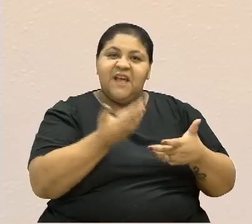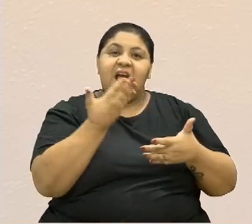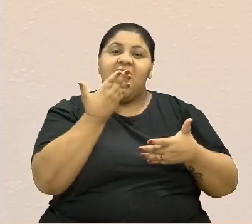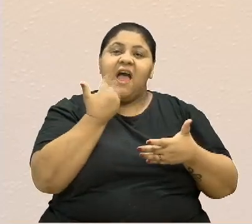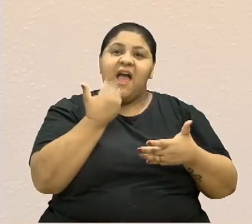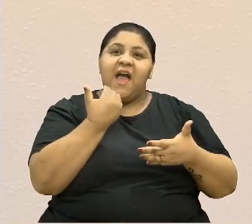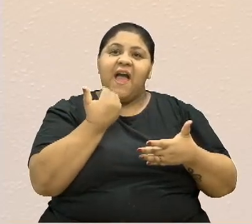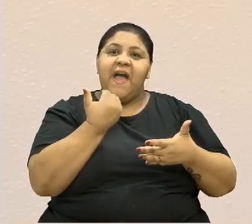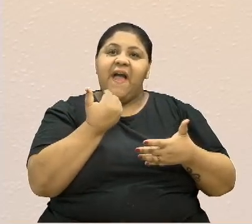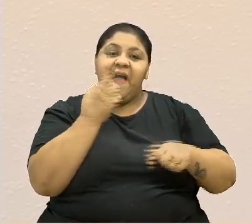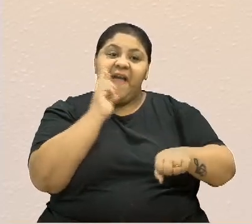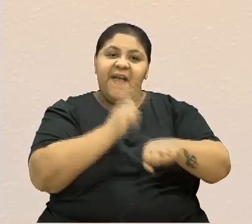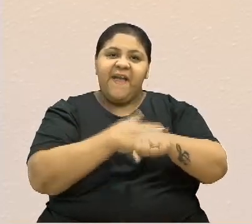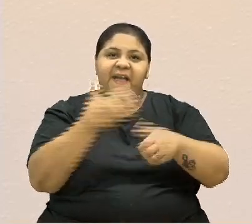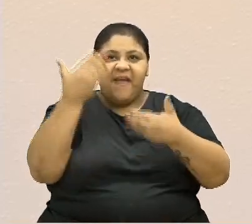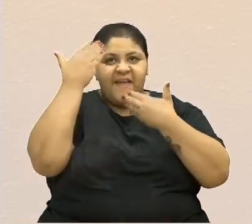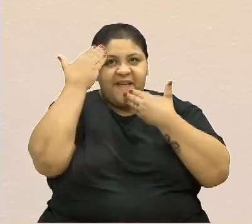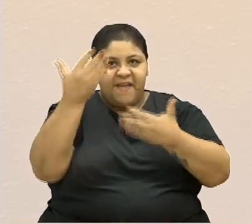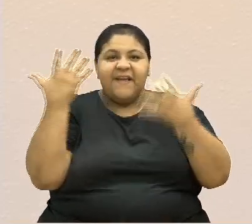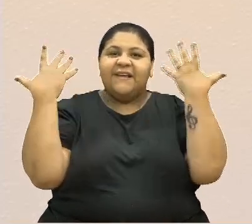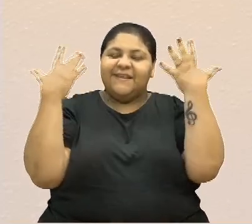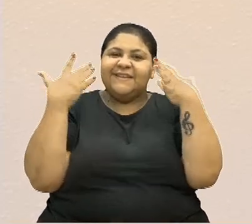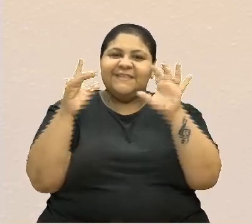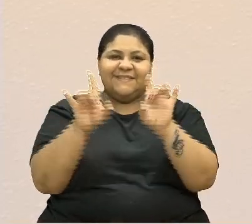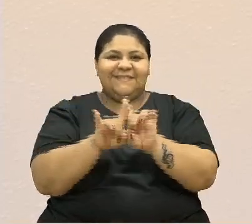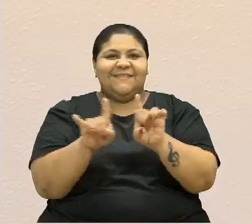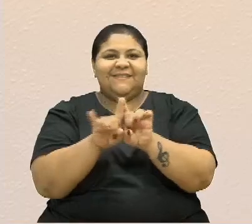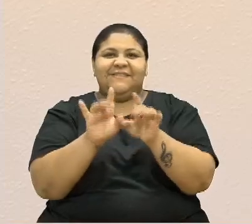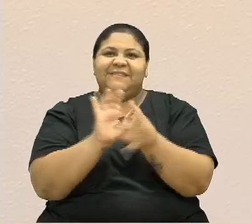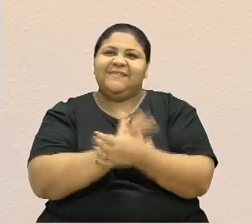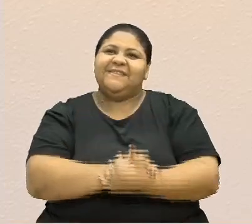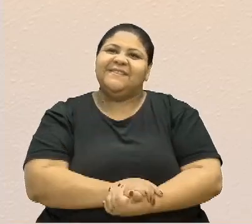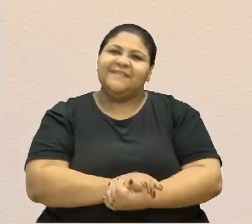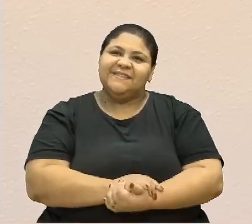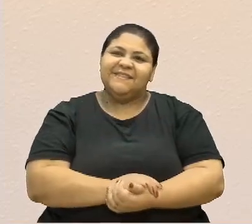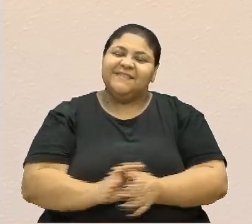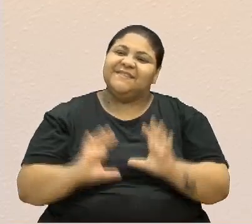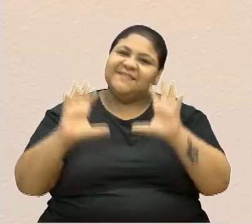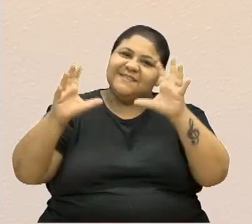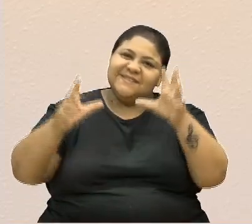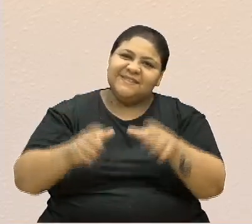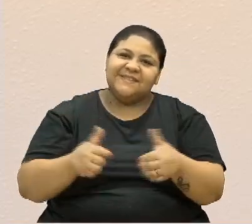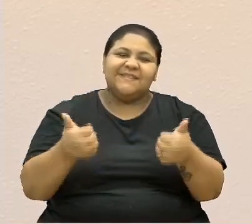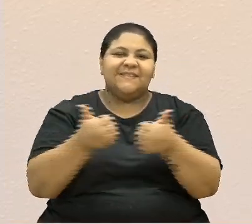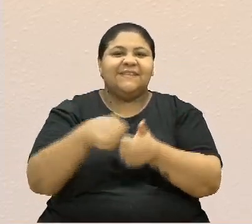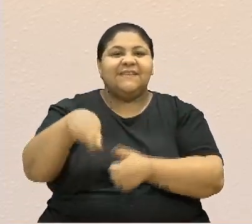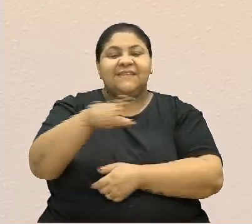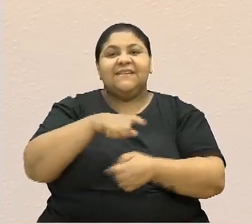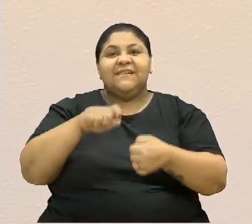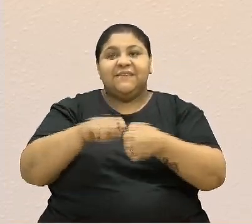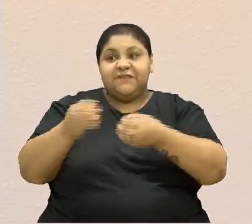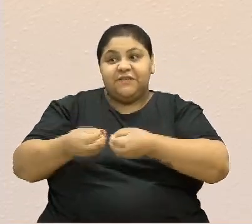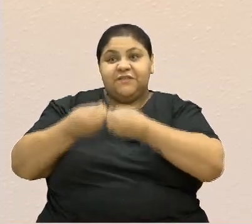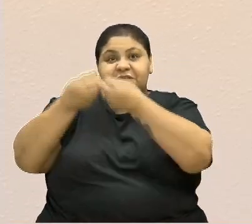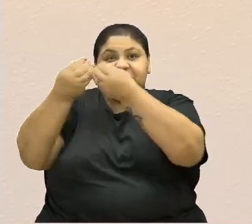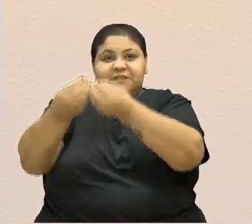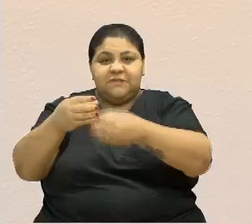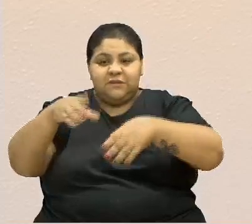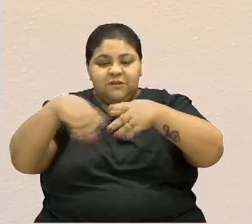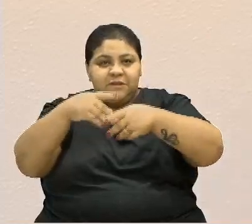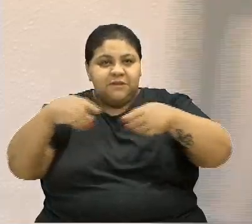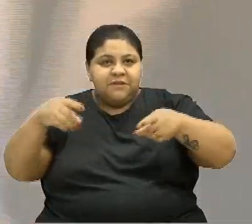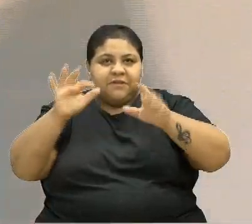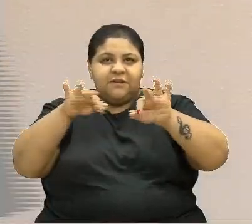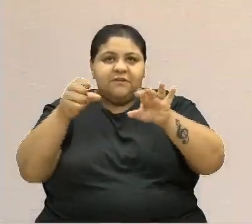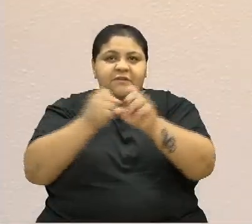Estou te agradecendo aqui, te parabenizando. E a todos que estavam lá, porque a gente fez a entrega, né, de uma lembrancinha de final de